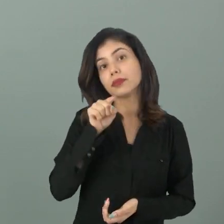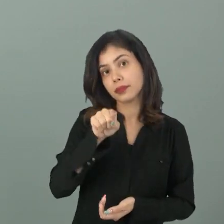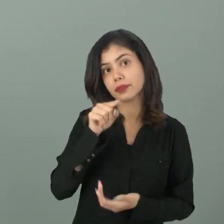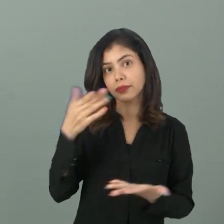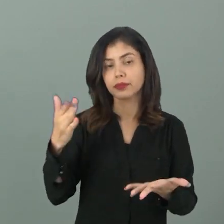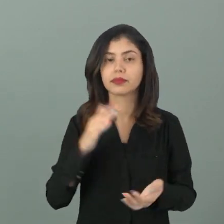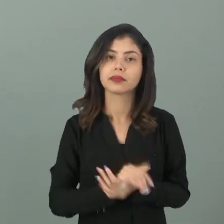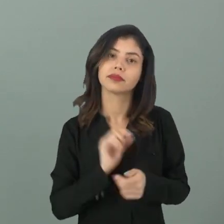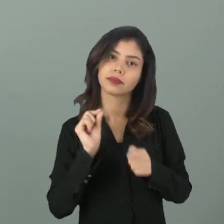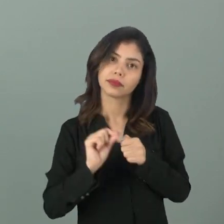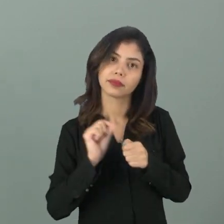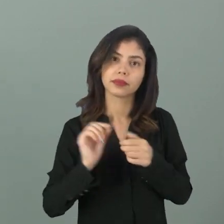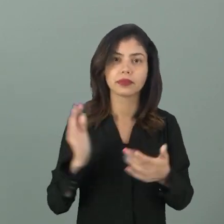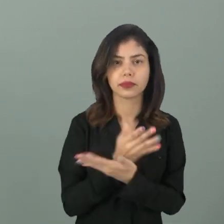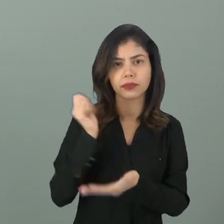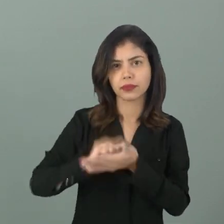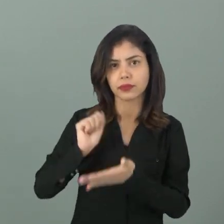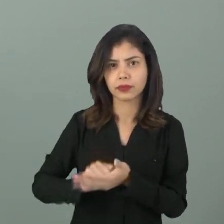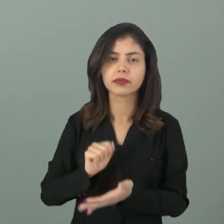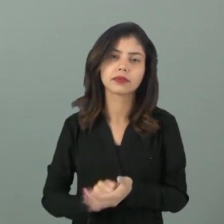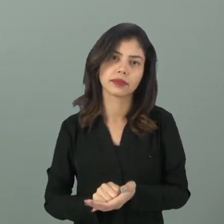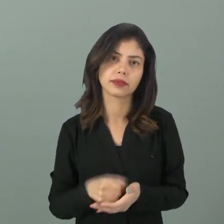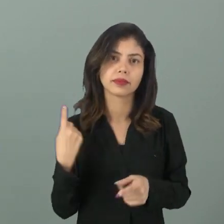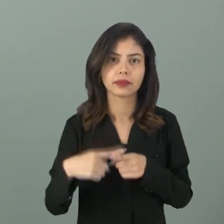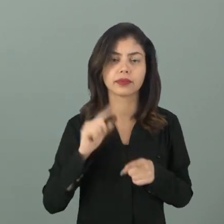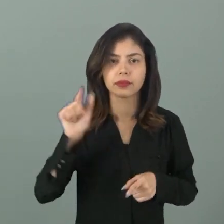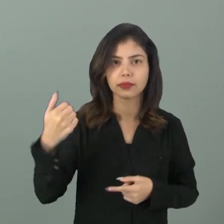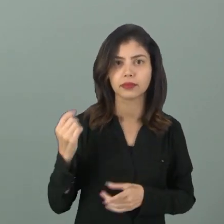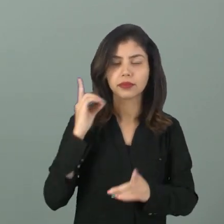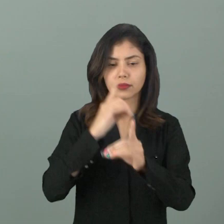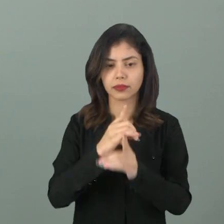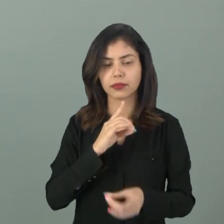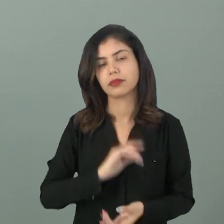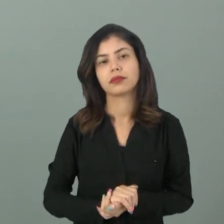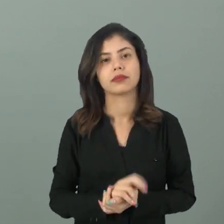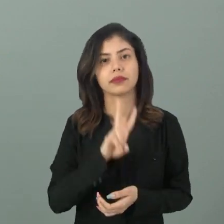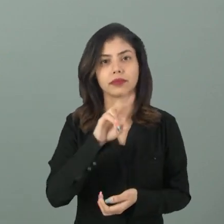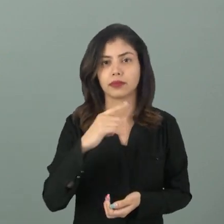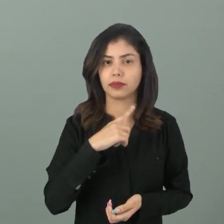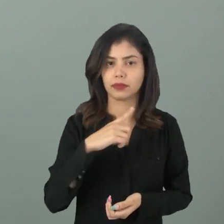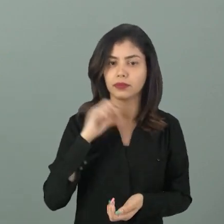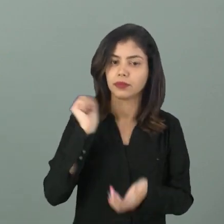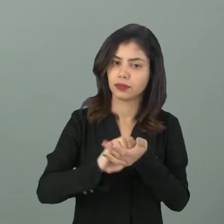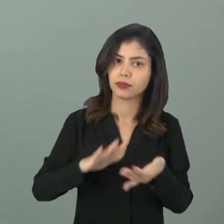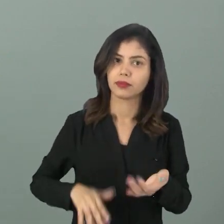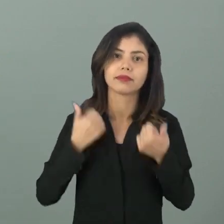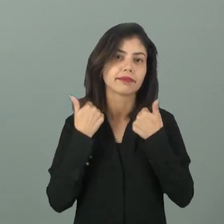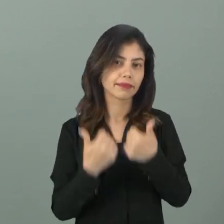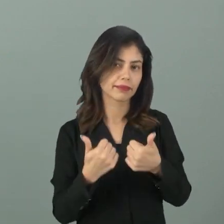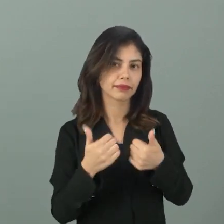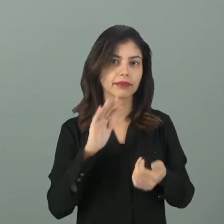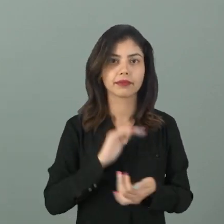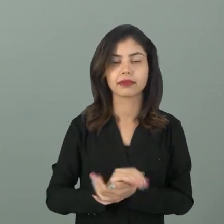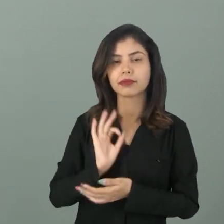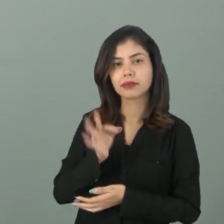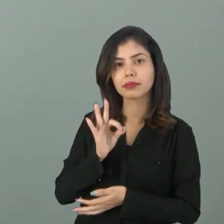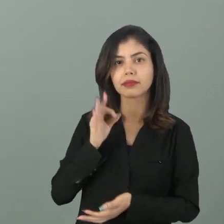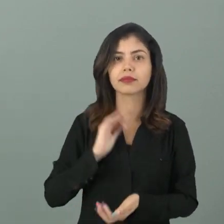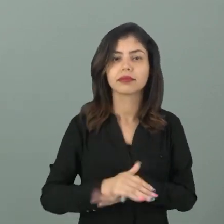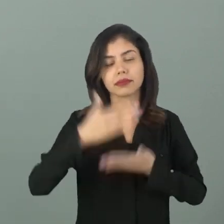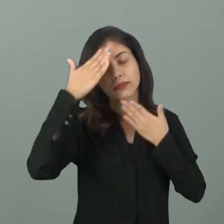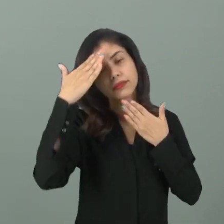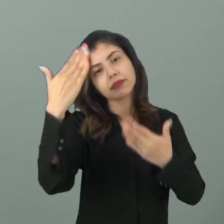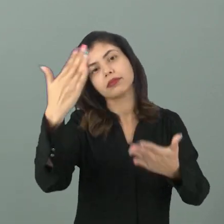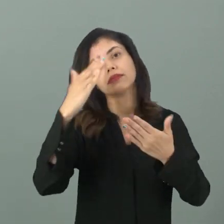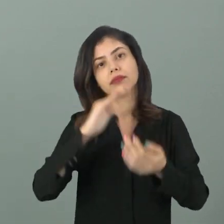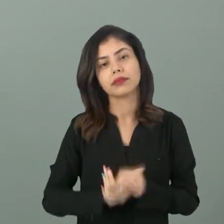aí fazer algumas anotações, porque no nosso próximo encontro a gente vai ter uma atividade criativa, certo? Eu